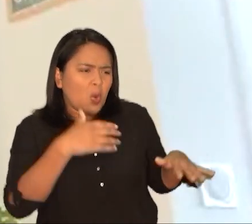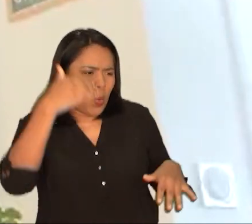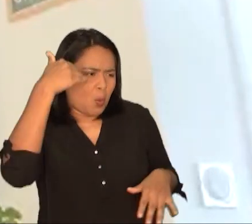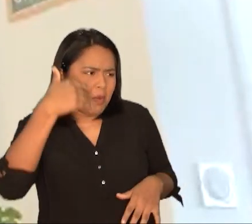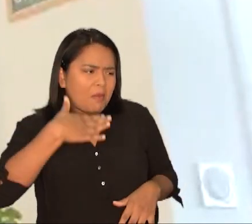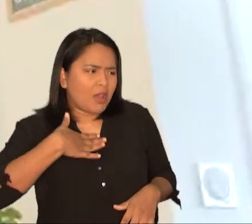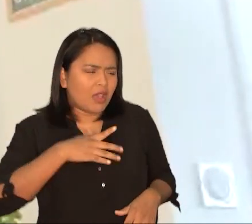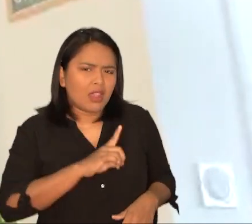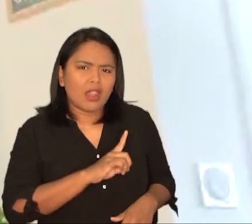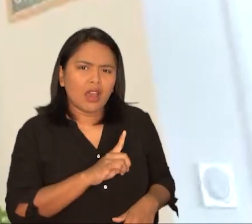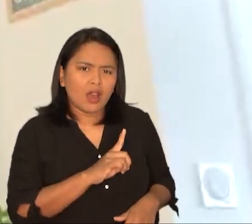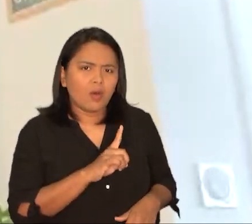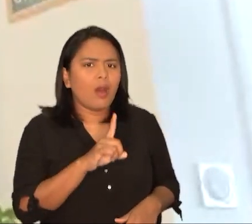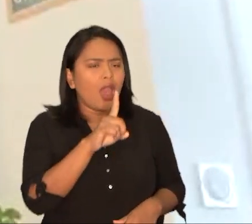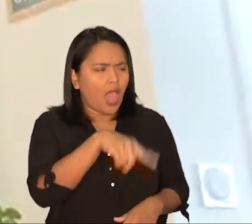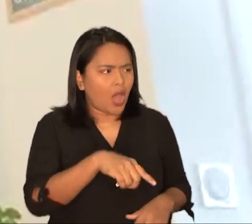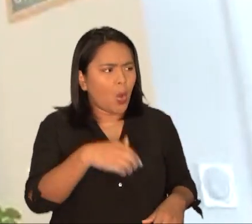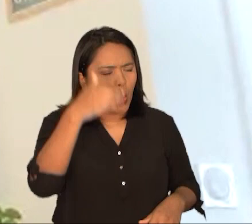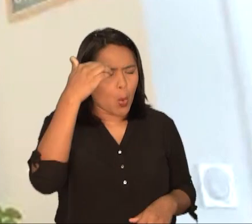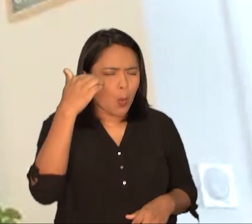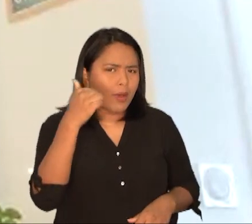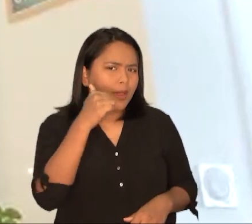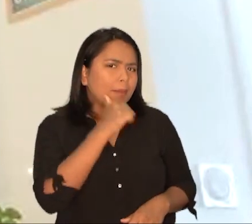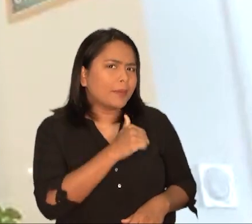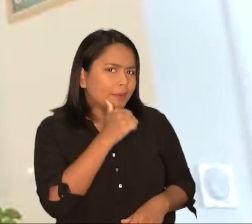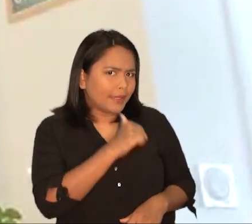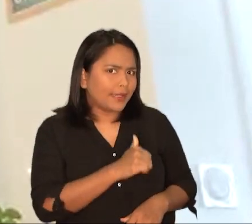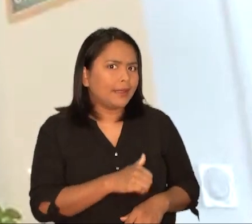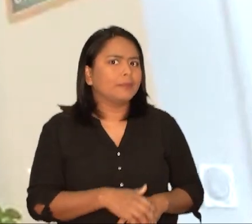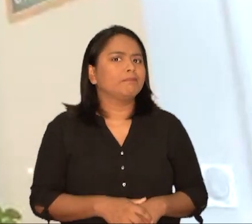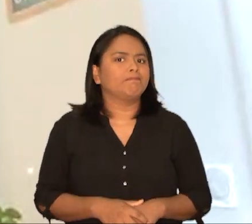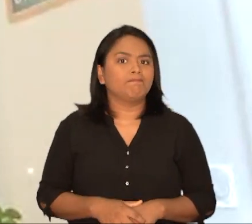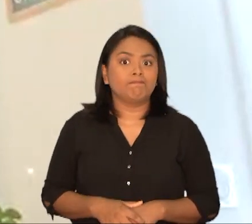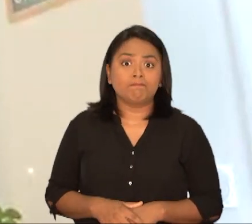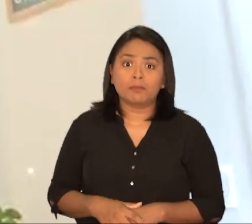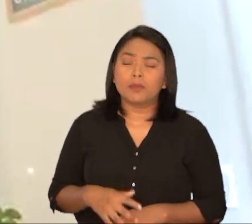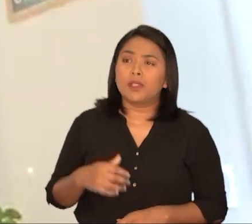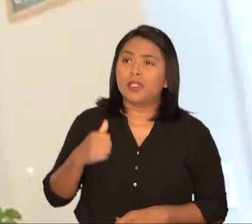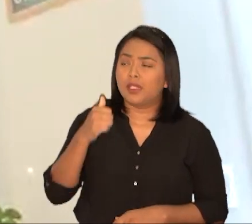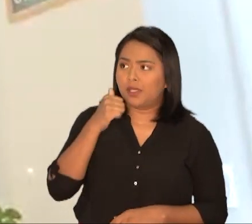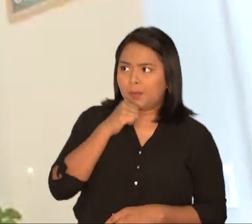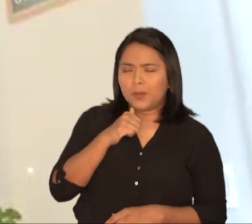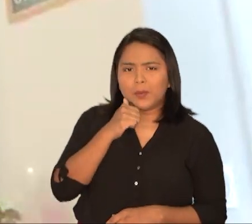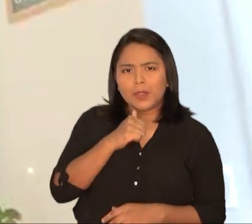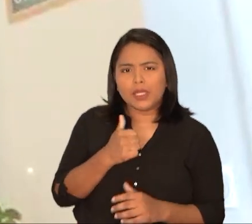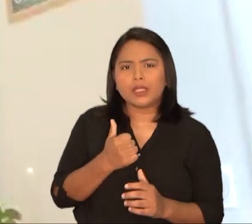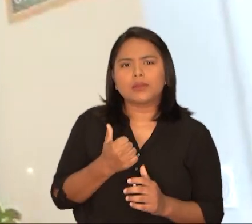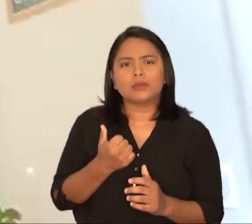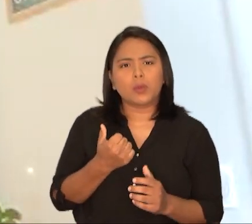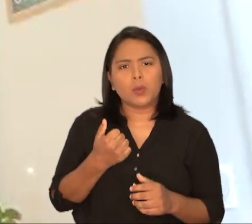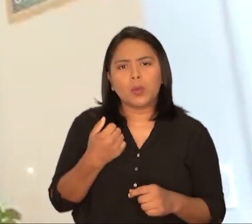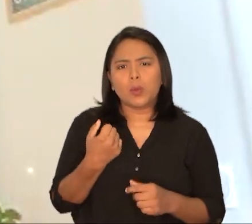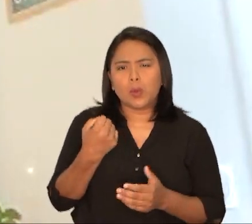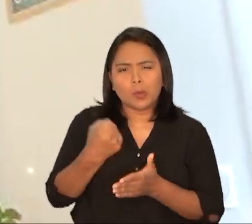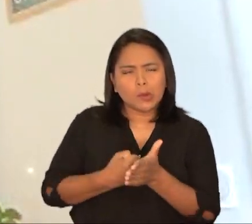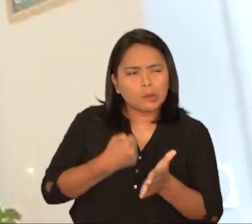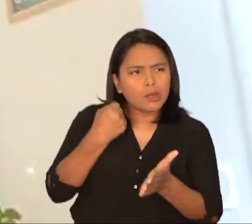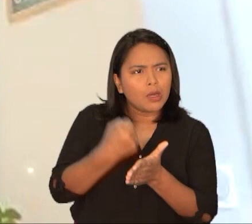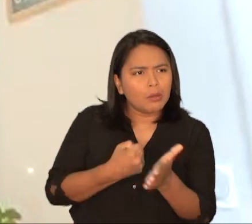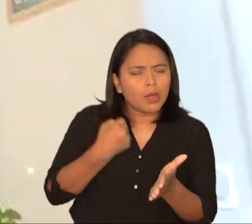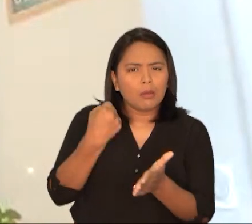que transmitiu o gene, é culpa dela. E elas passaram a carregar a luta praticamente